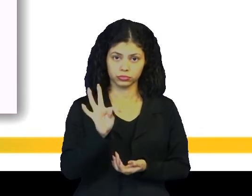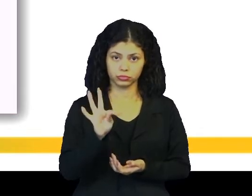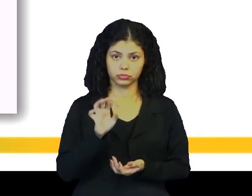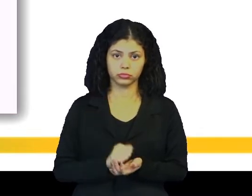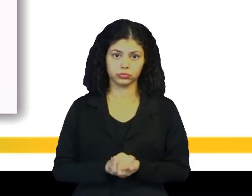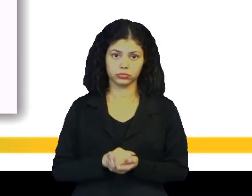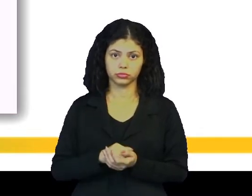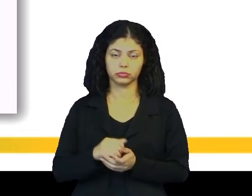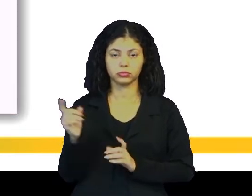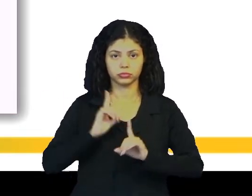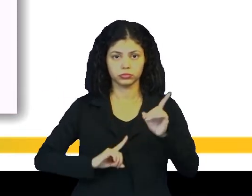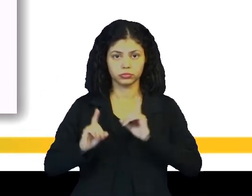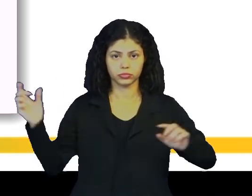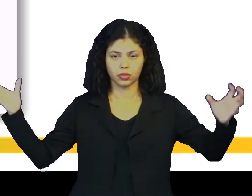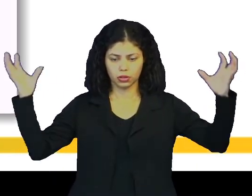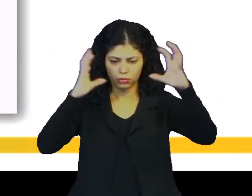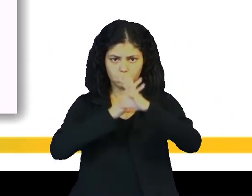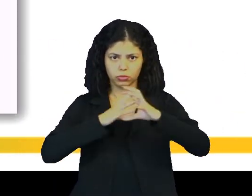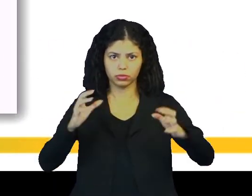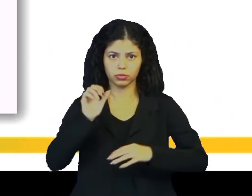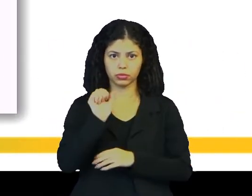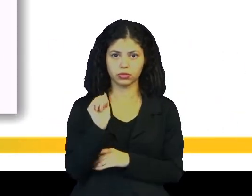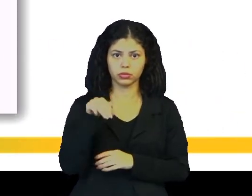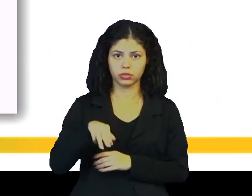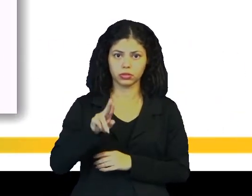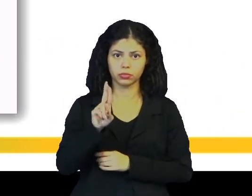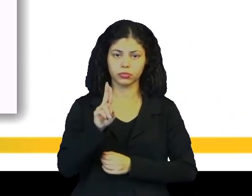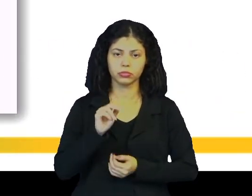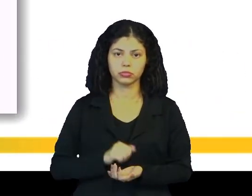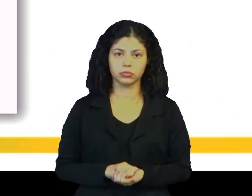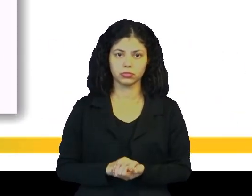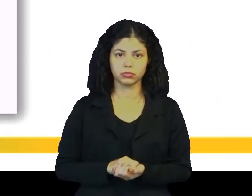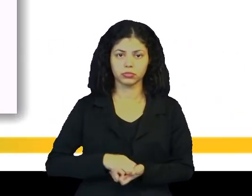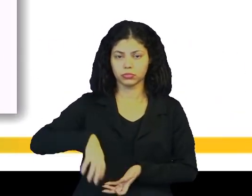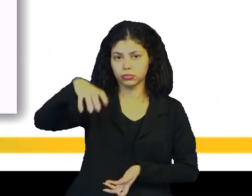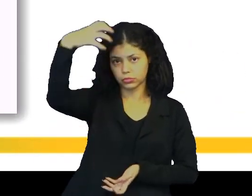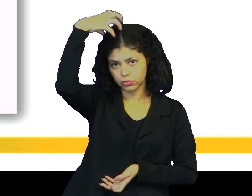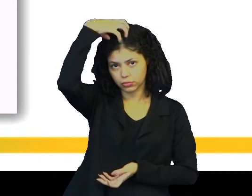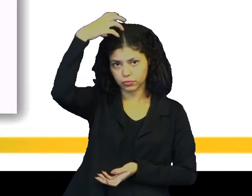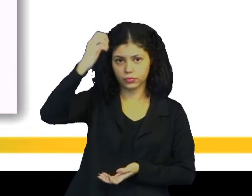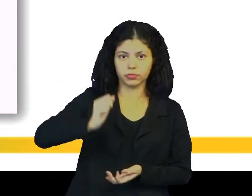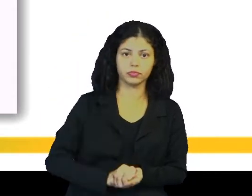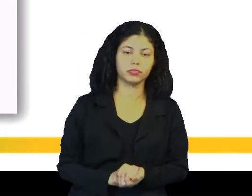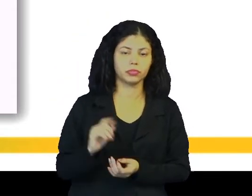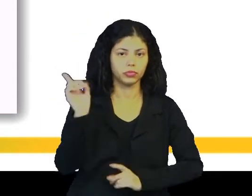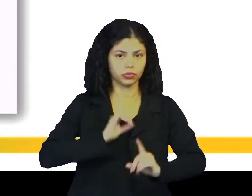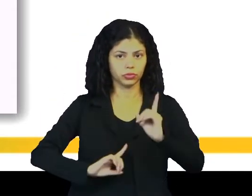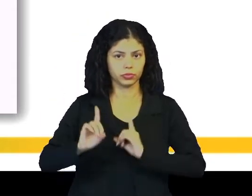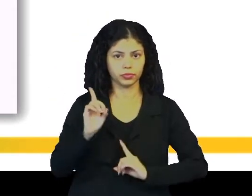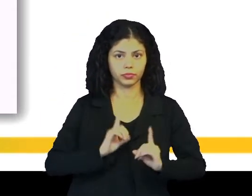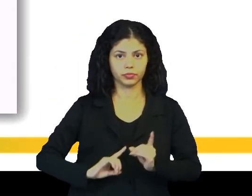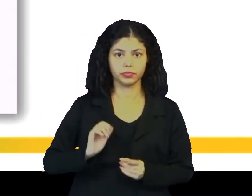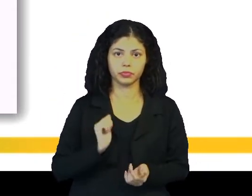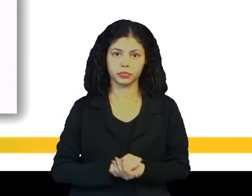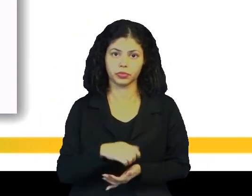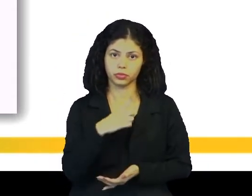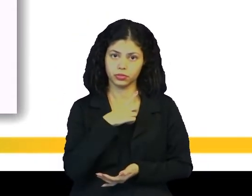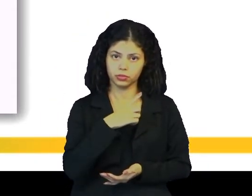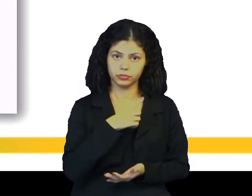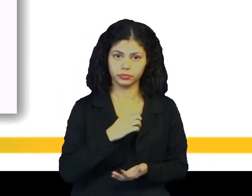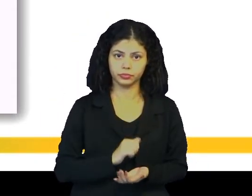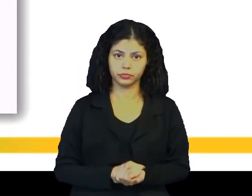das tempestades. Amun, né? Rei dos deuses. Nós